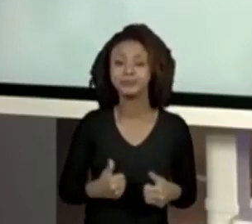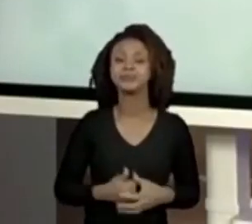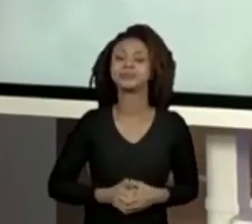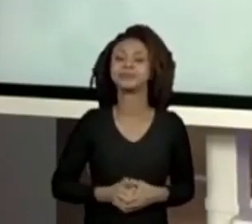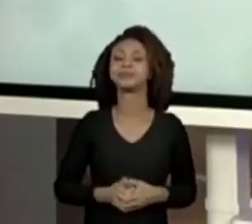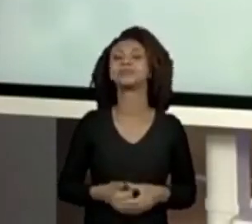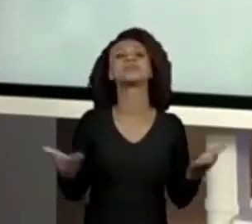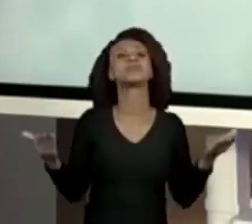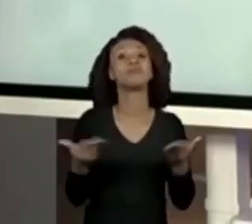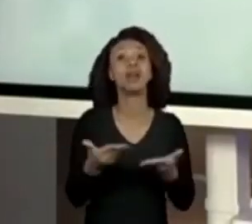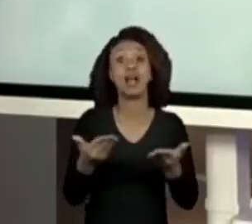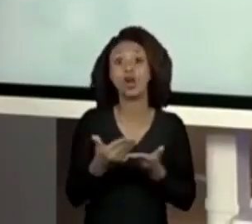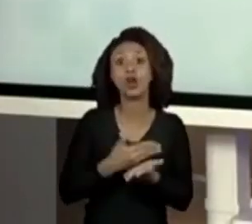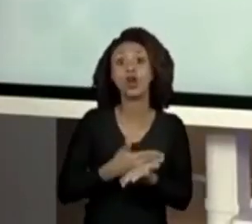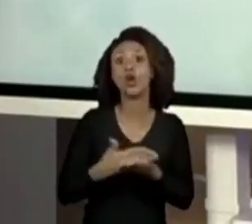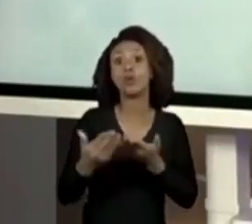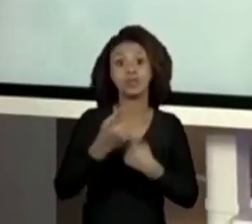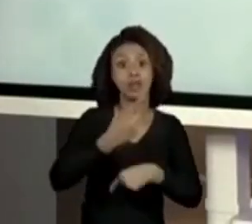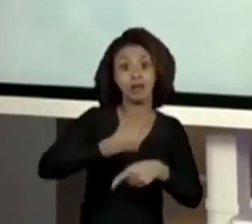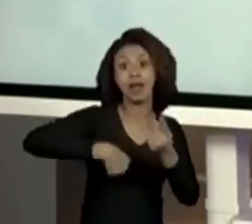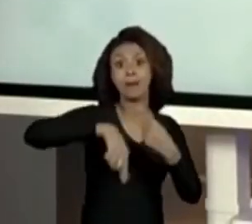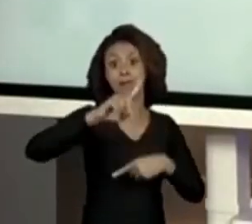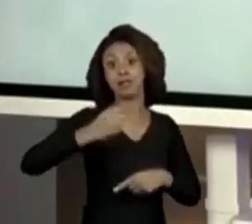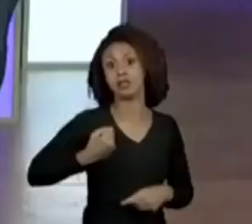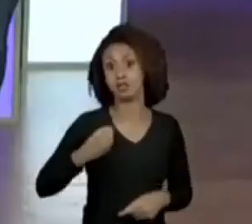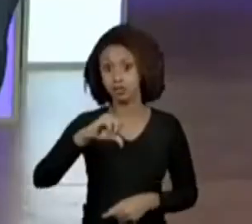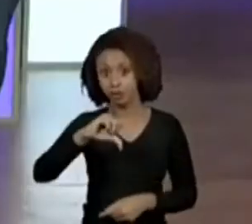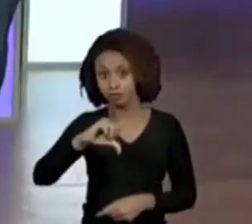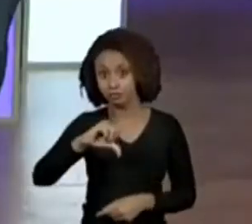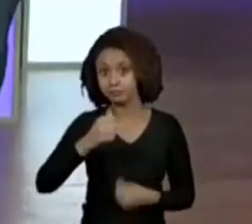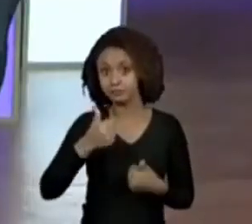vamos lá agora para a nossa habilidade da aula 9.